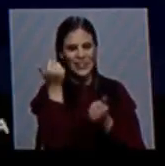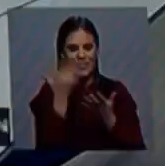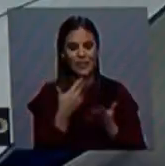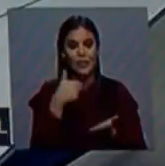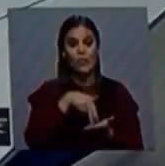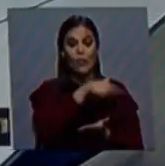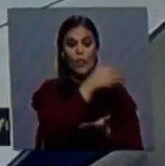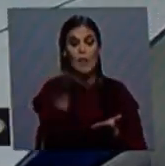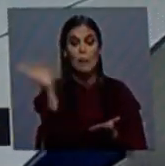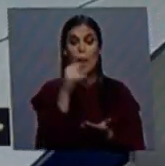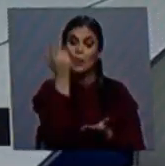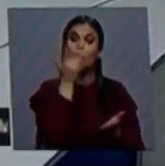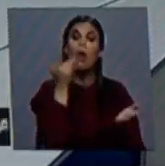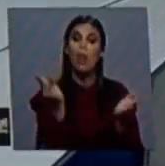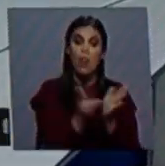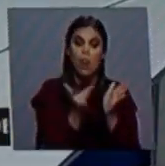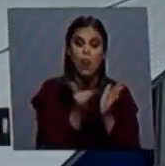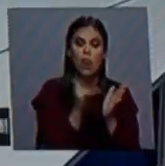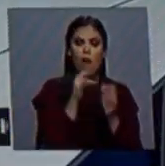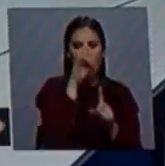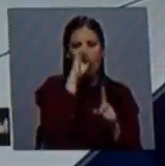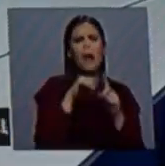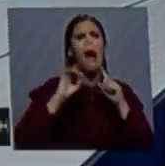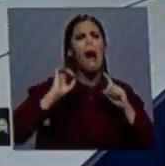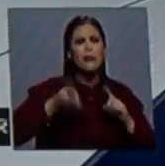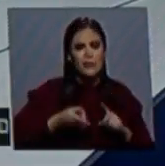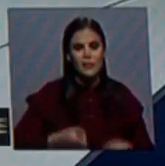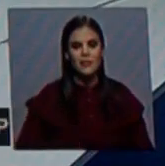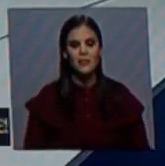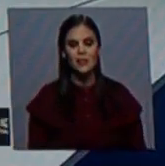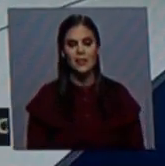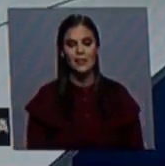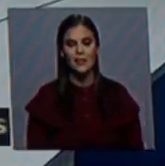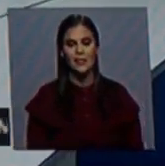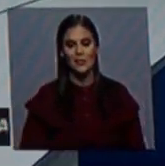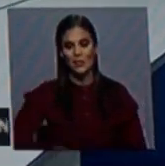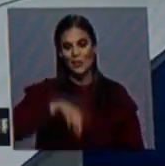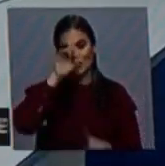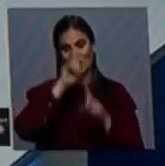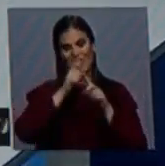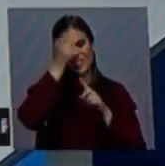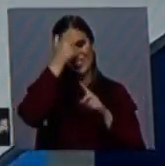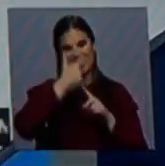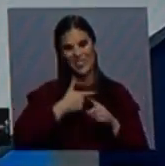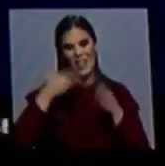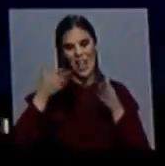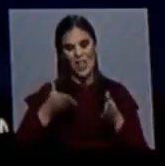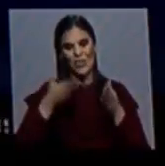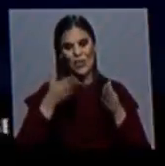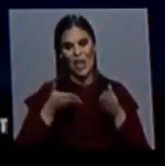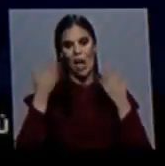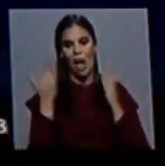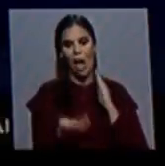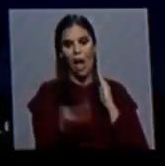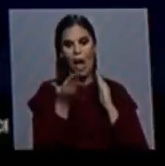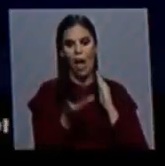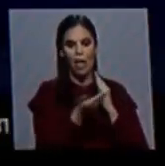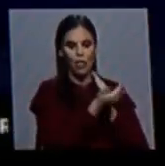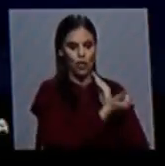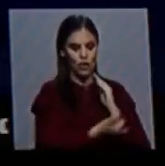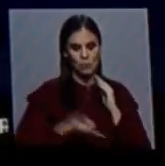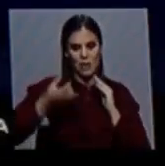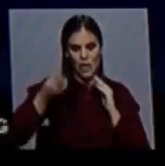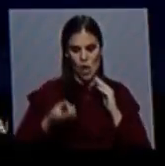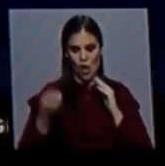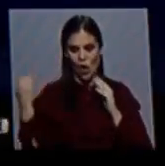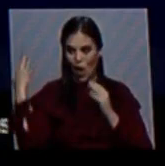mais um livro. Que iniciativa é esta? A iniciativa As Histórias da Ajudares já existem desde